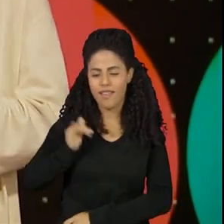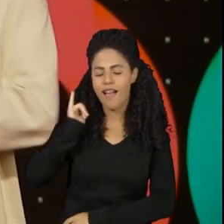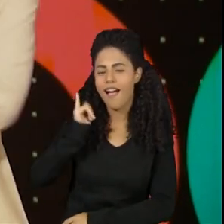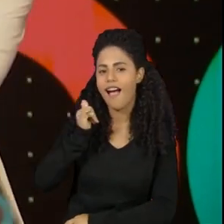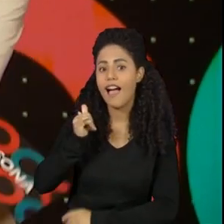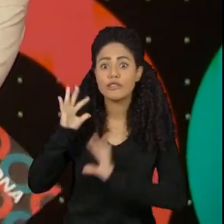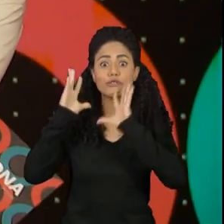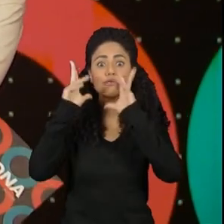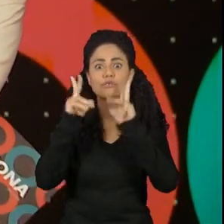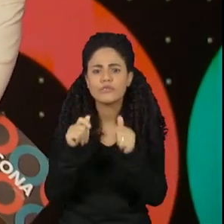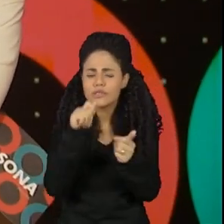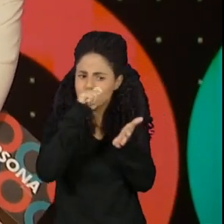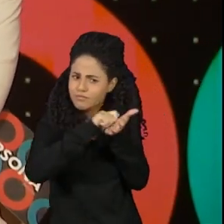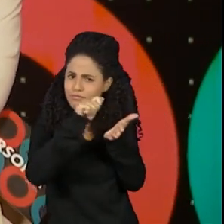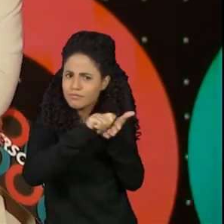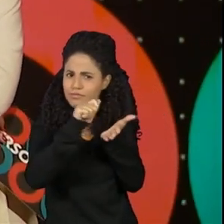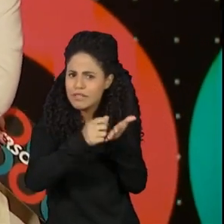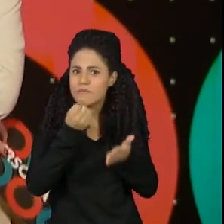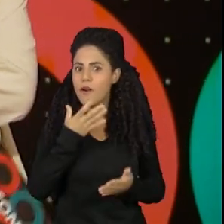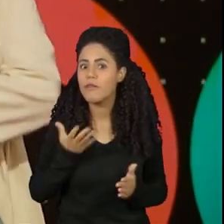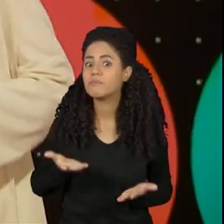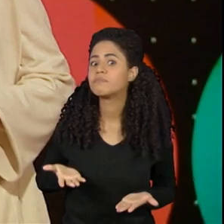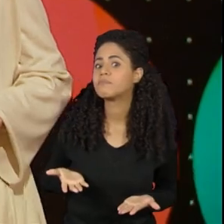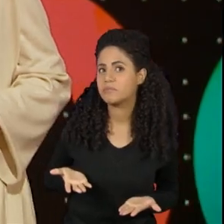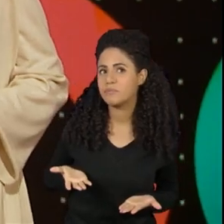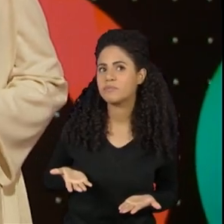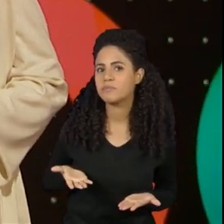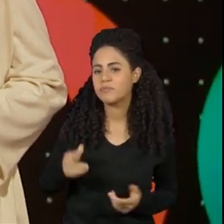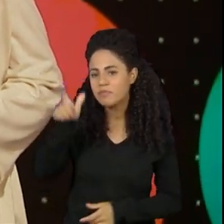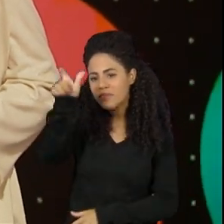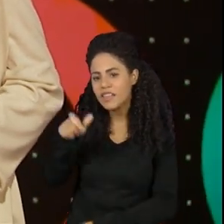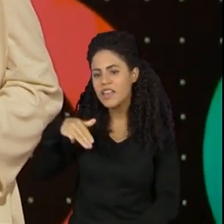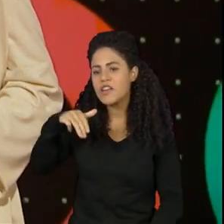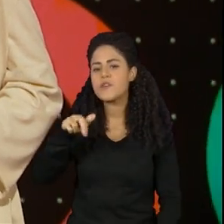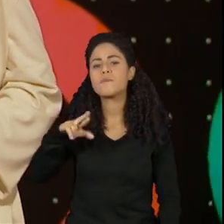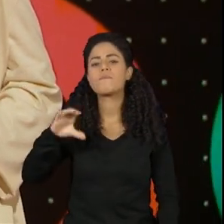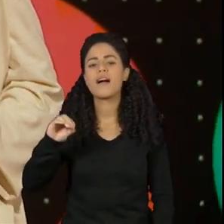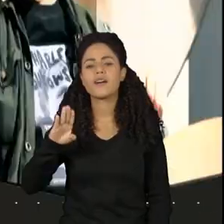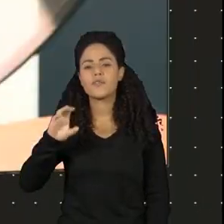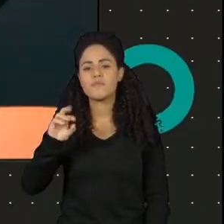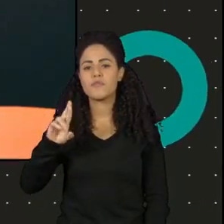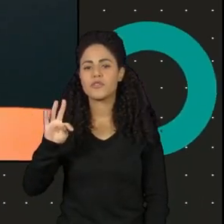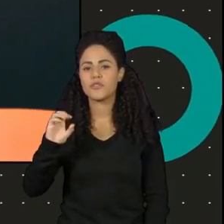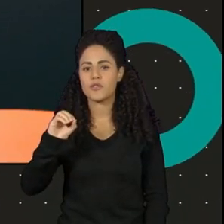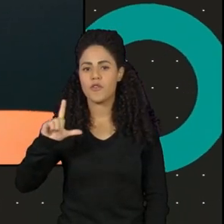Um escritor compulsivo, talvez. Talvez. Ele é Mário Bortolotto.